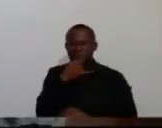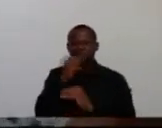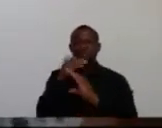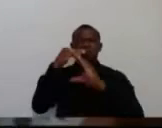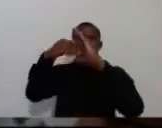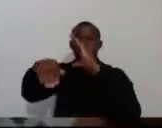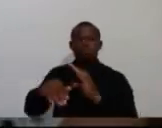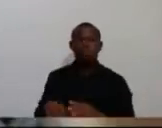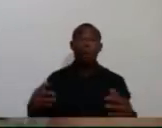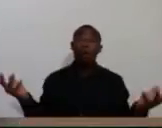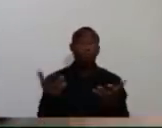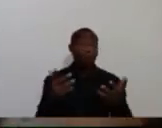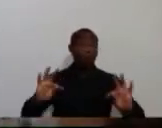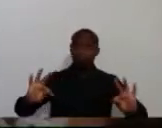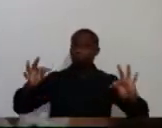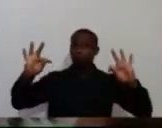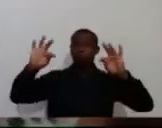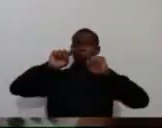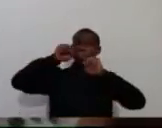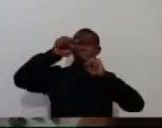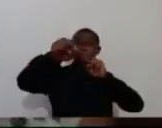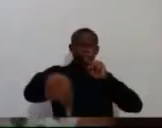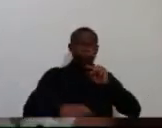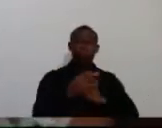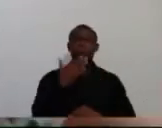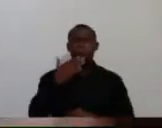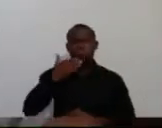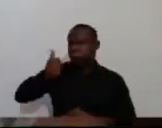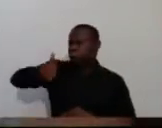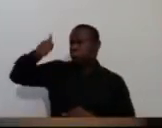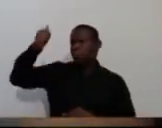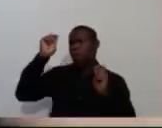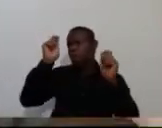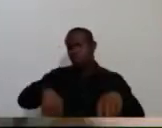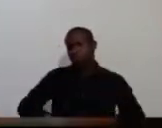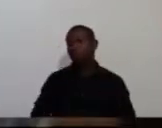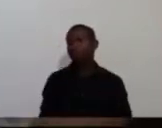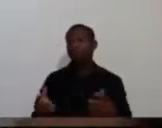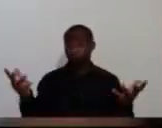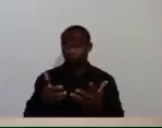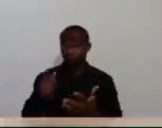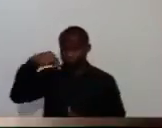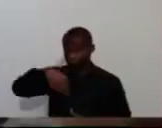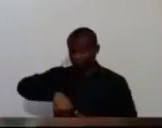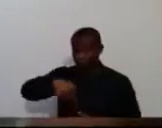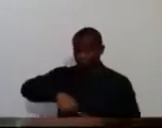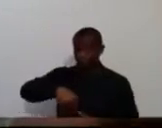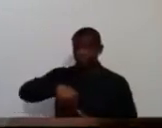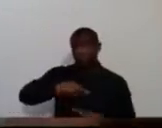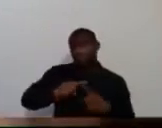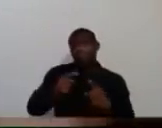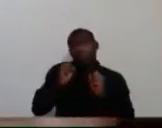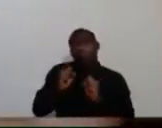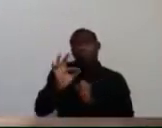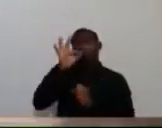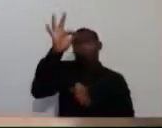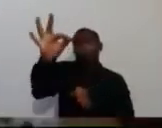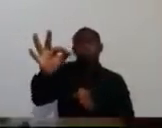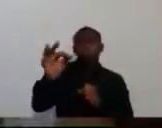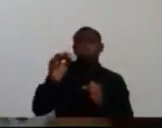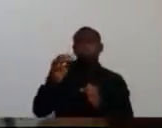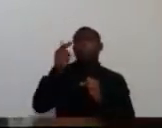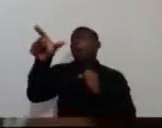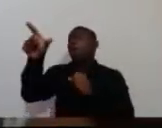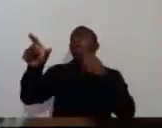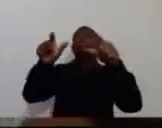aqui, mas ao mesmo tempo está em vários lugares. Então, a globalização é um exemplo bem recente